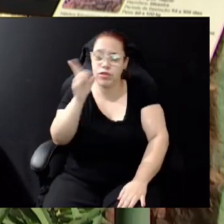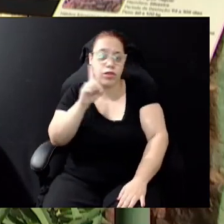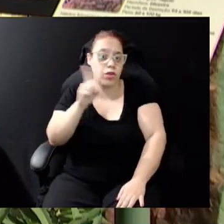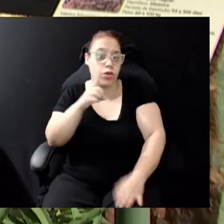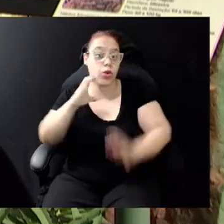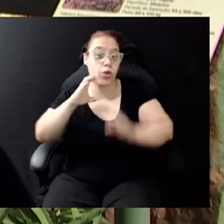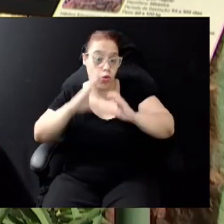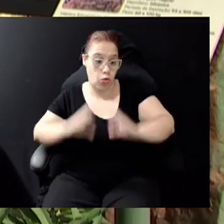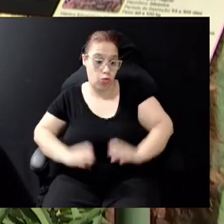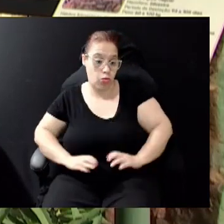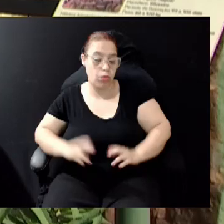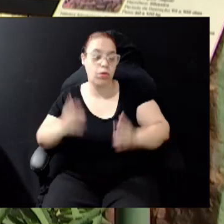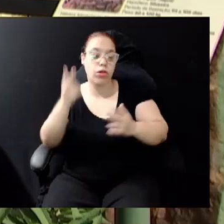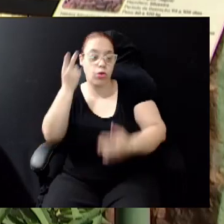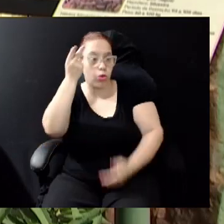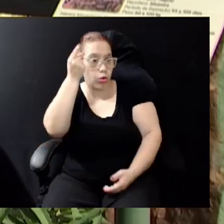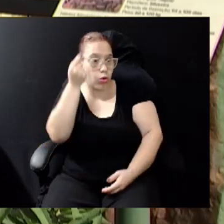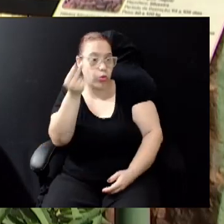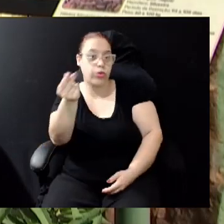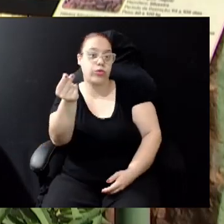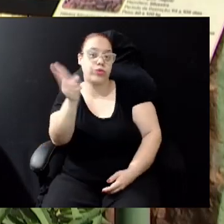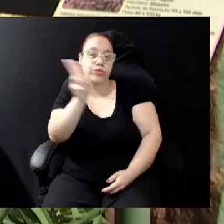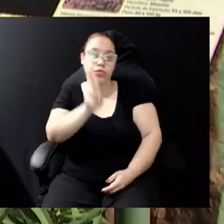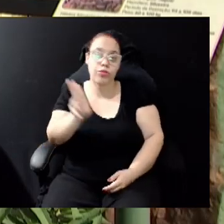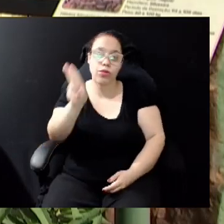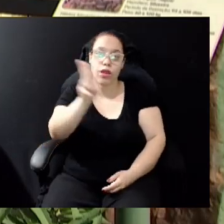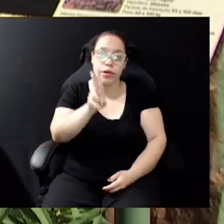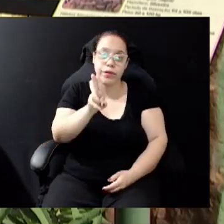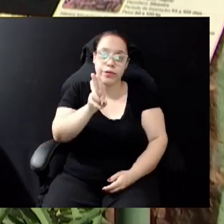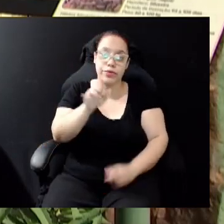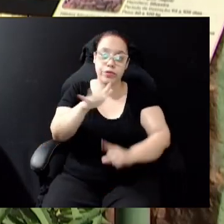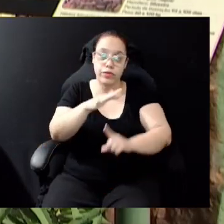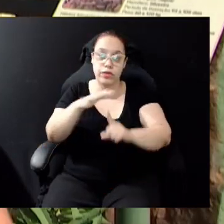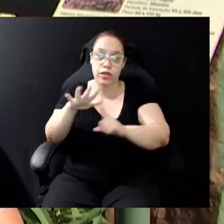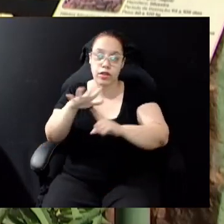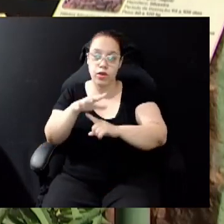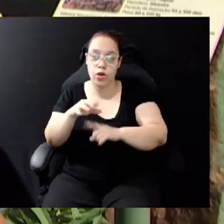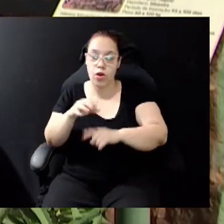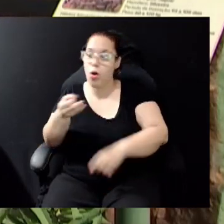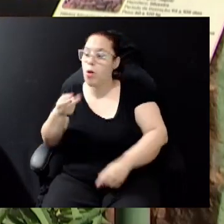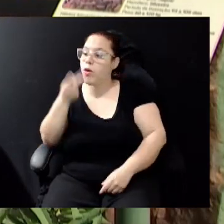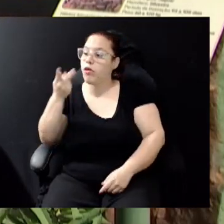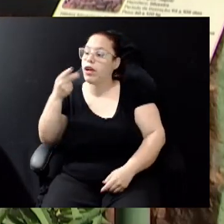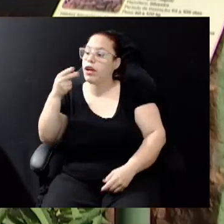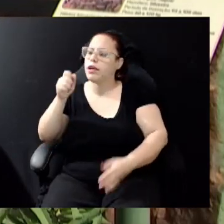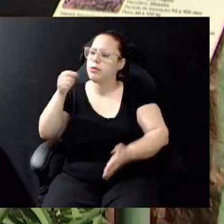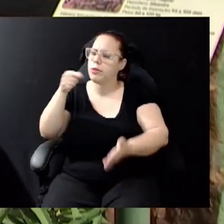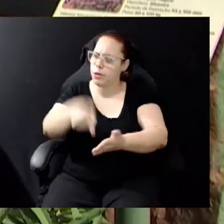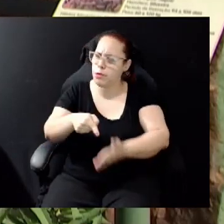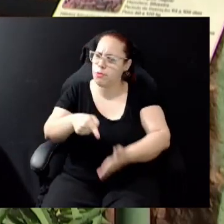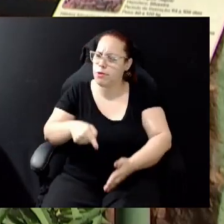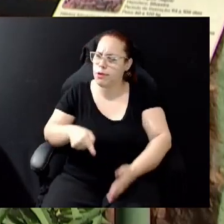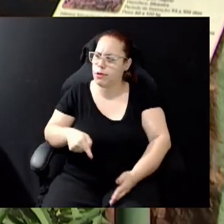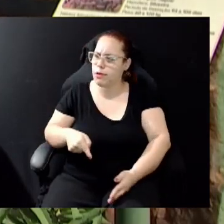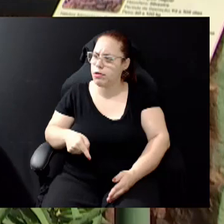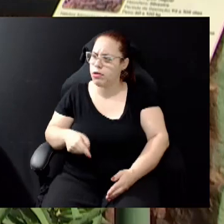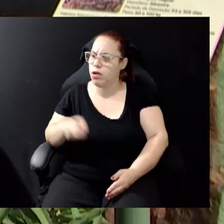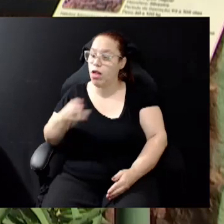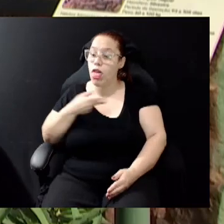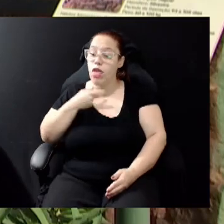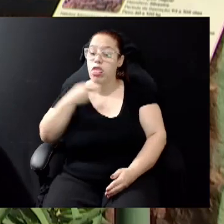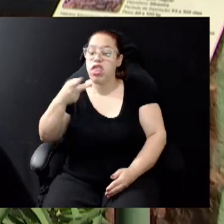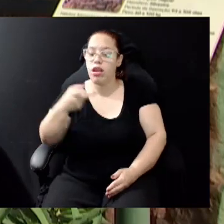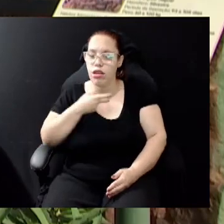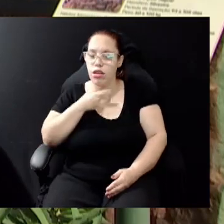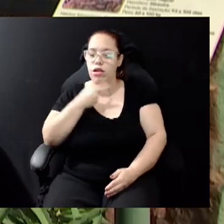normal que eles muitas vezes usam em natureza para demarcação de território, né? Então, enquanto um exemplar está vocalizando num canto, fazendo